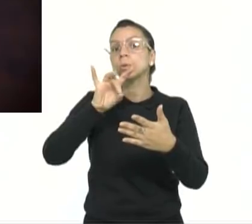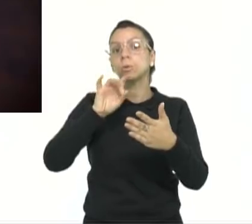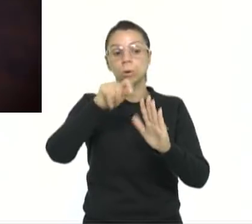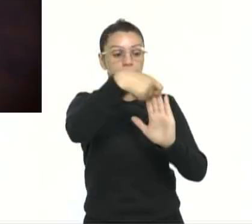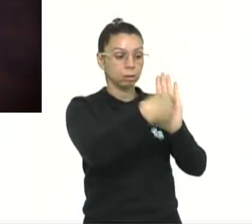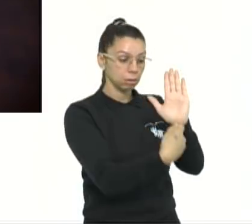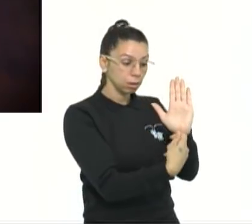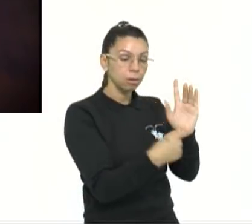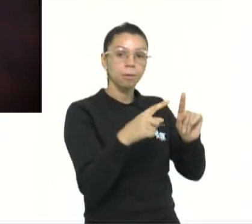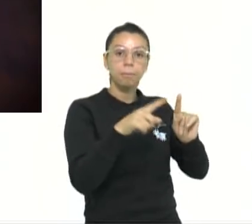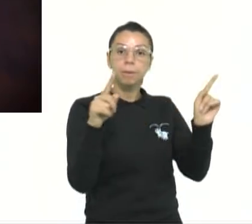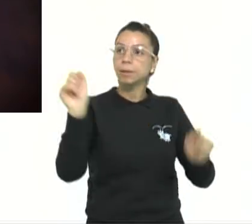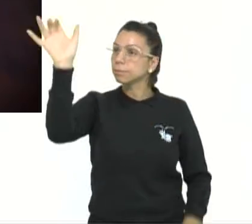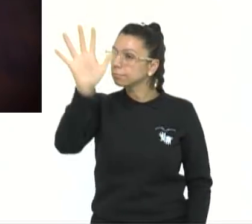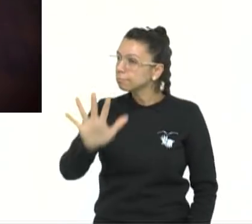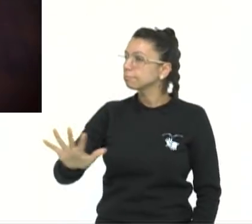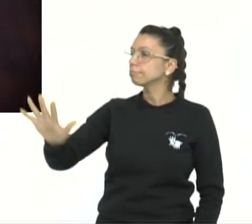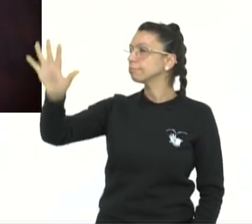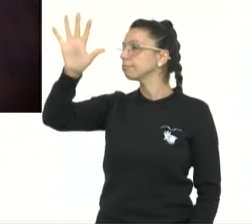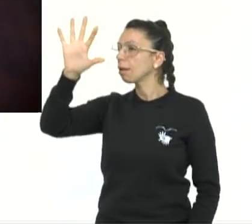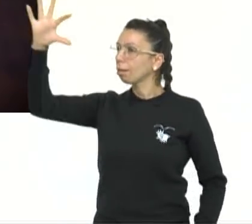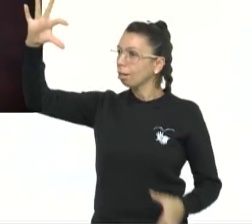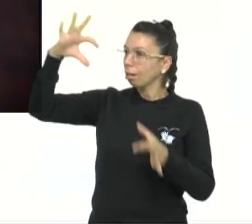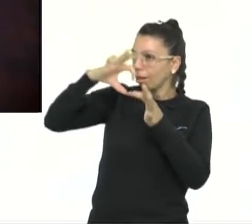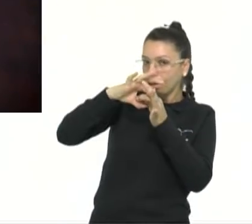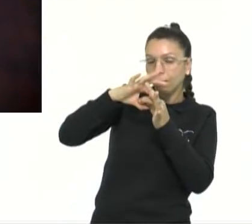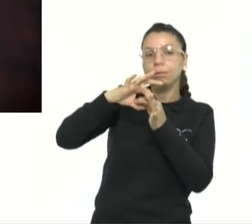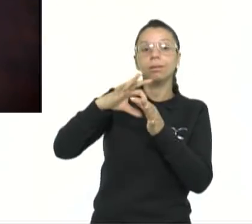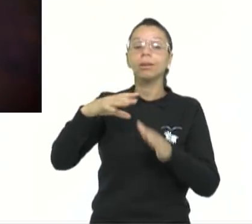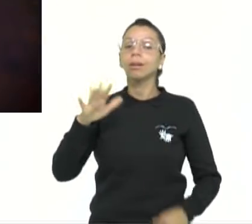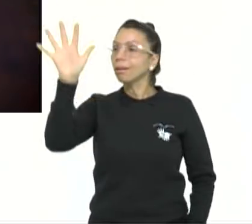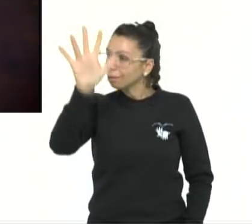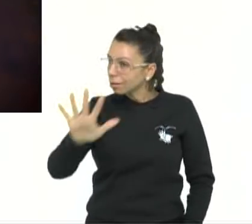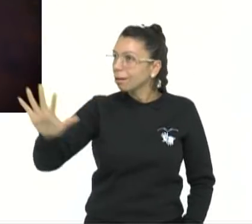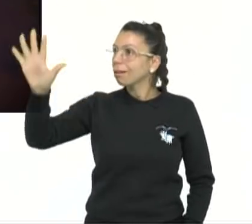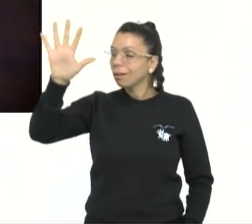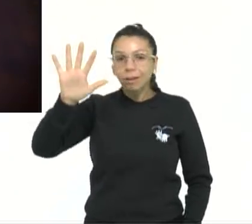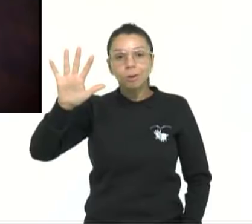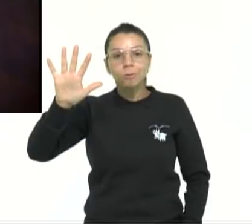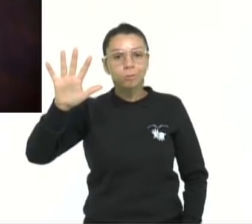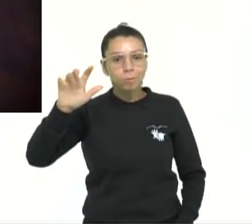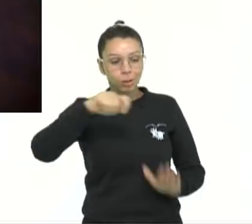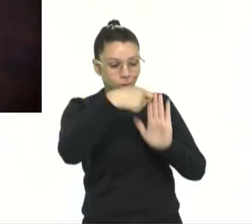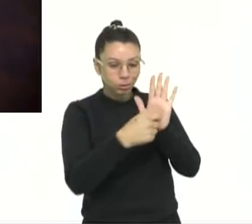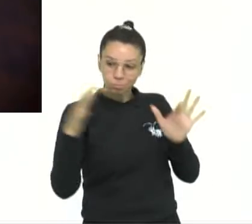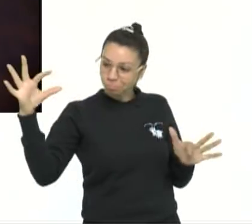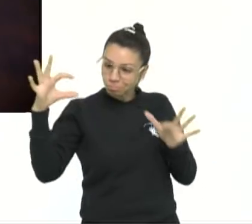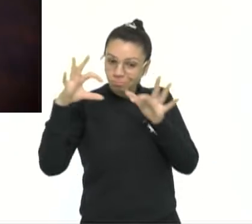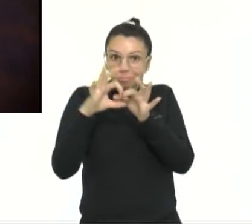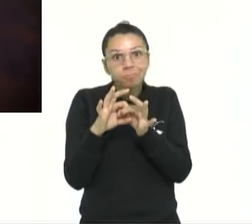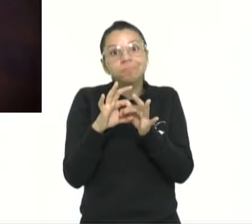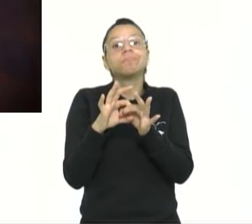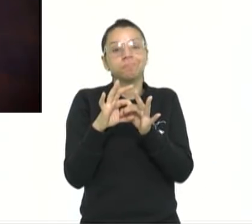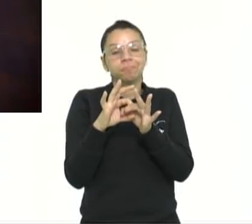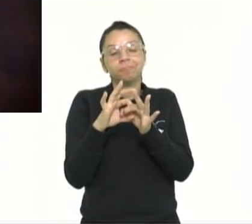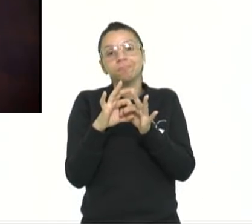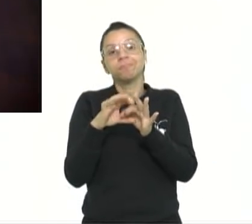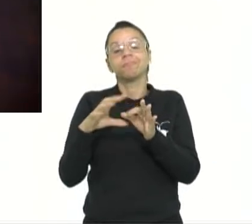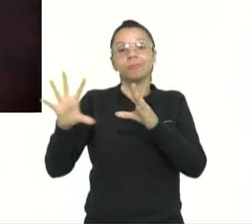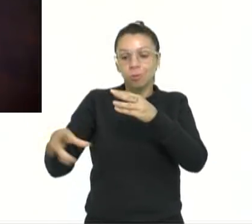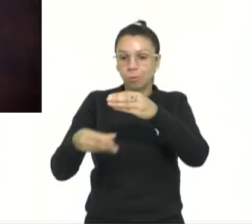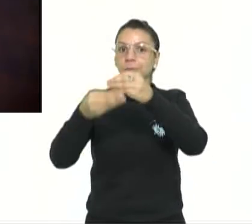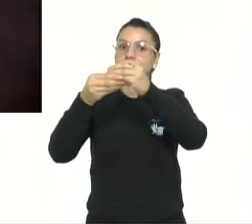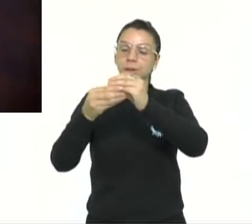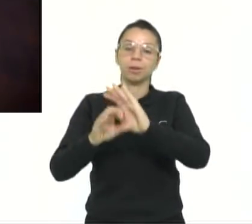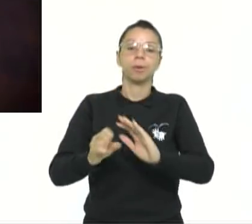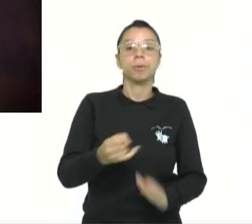também é lida através das imagens. E essas imagens, junto com o texto, são complementares. Então, algumas coisas na